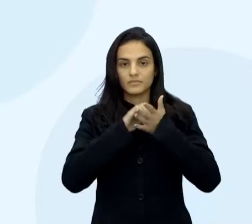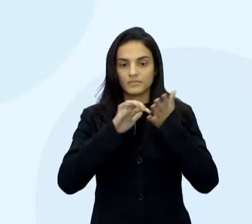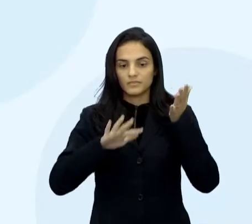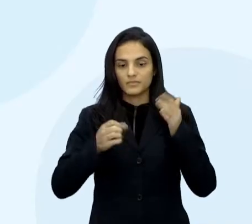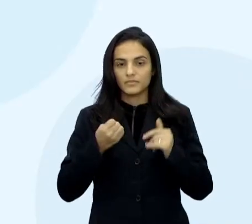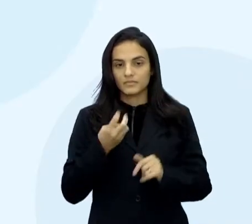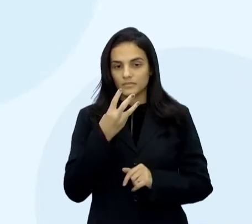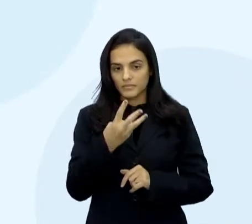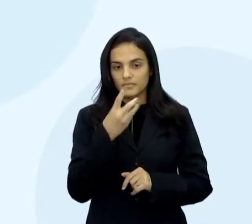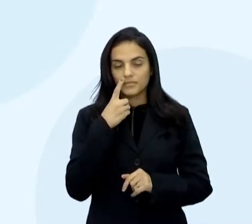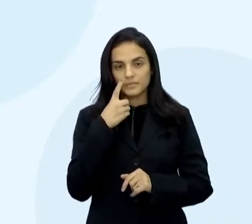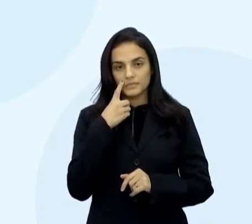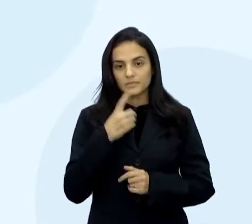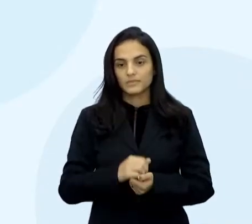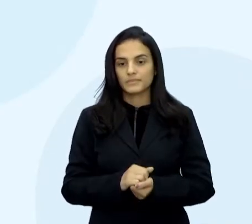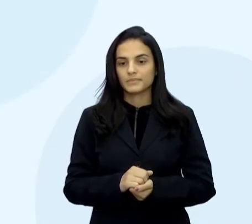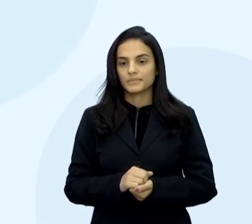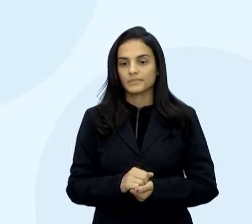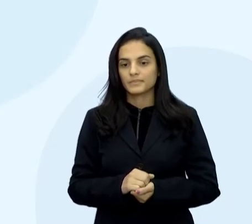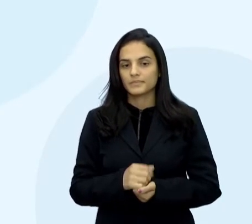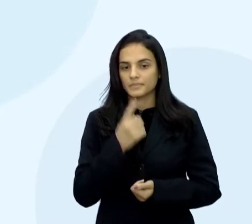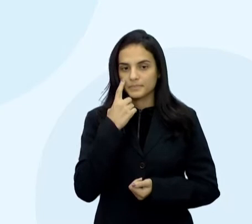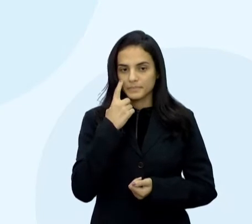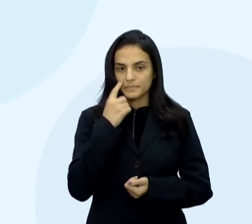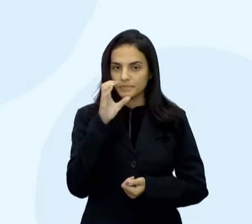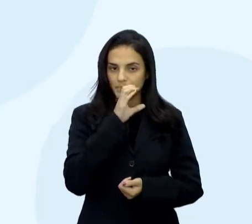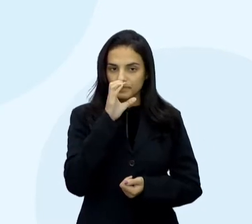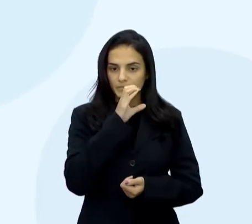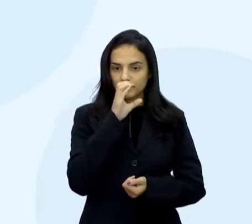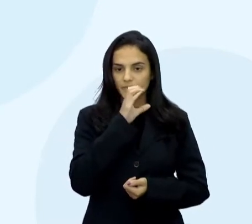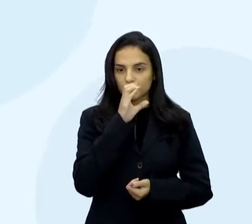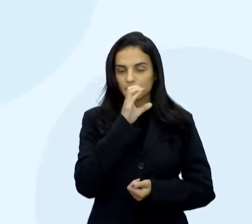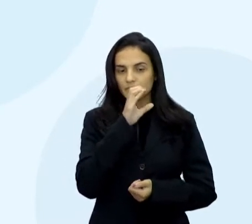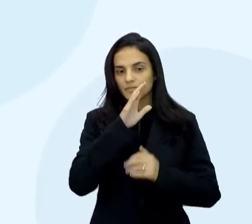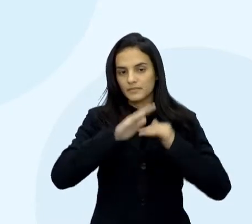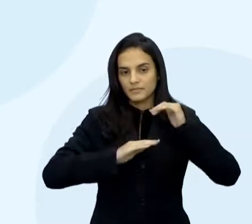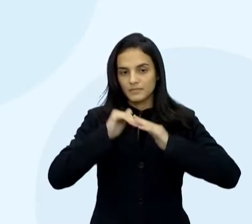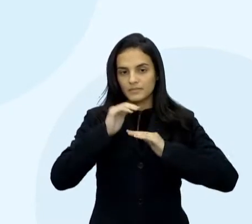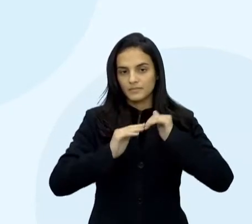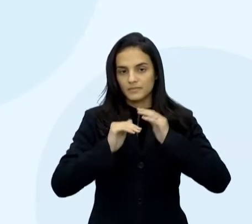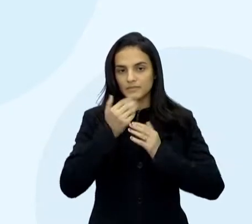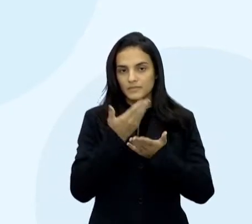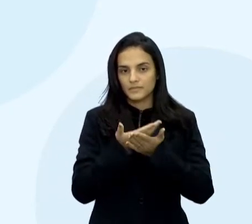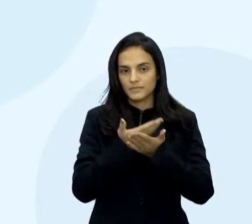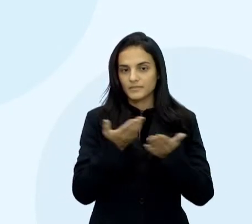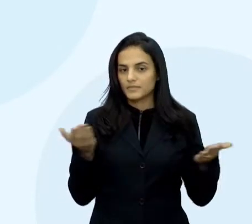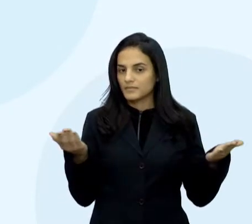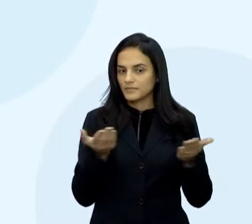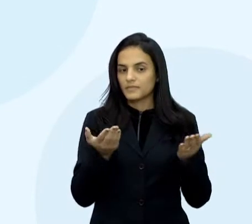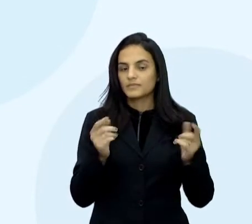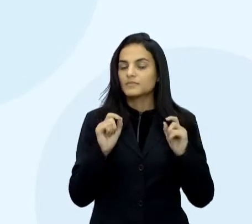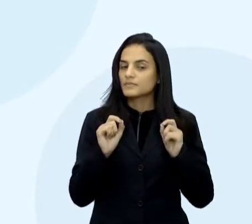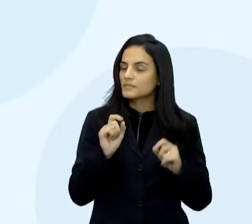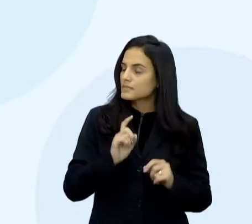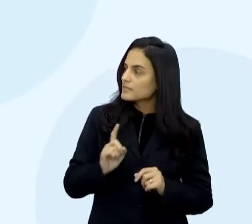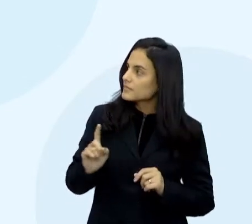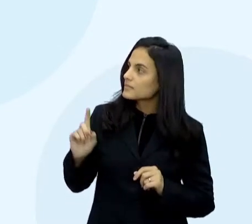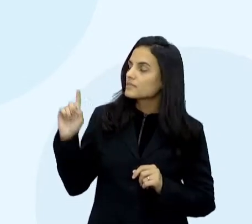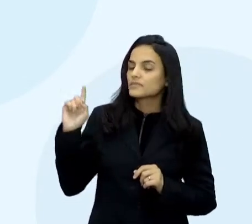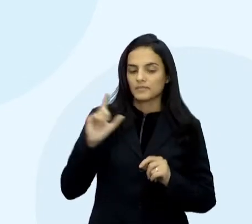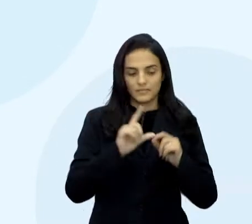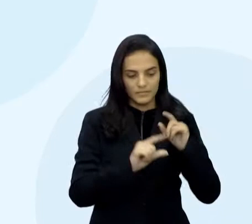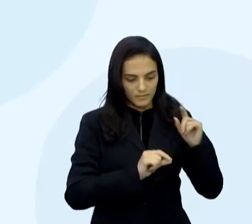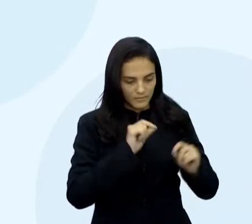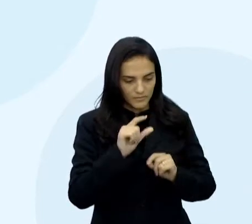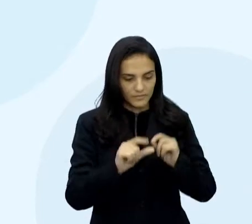atividade 3, tá? Então, vamos olhar aqui rapidamente as habilidades da nossa aula de hoje, que são